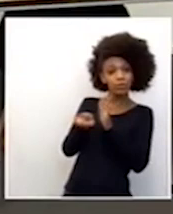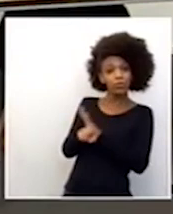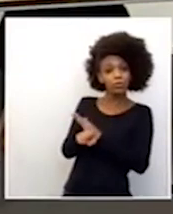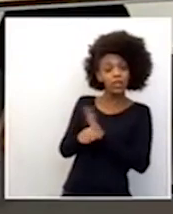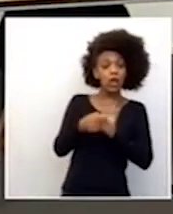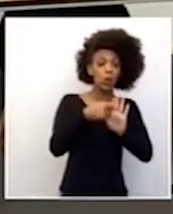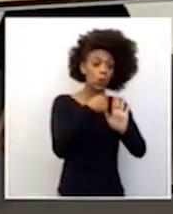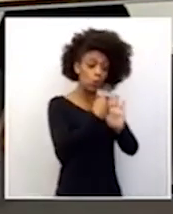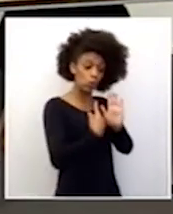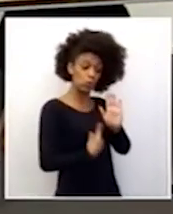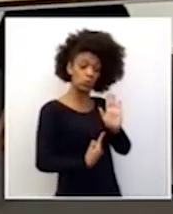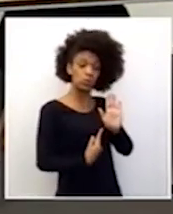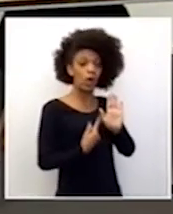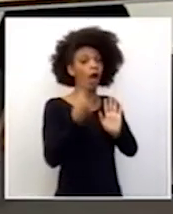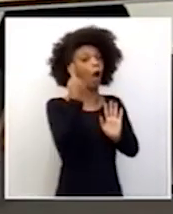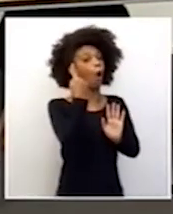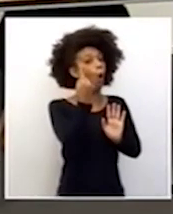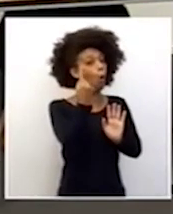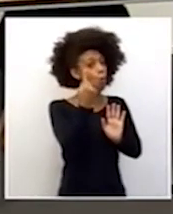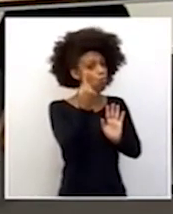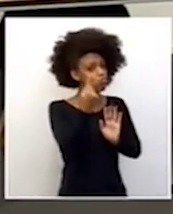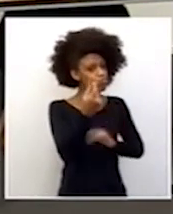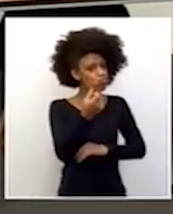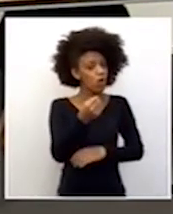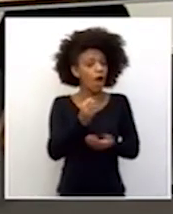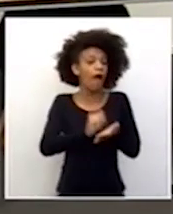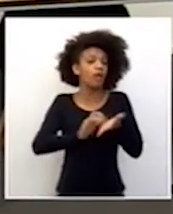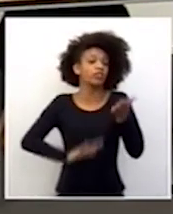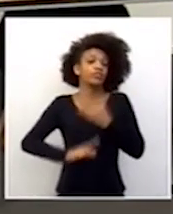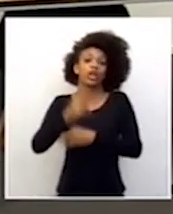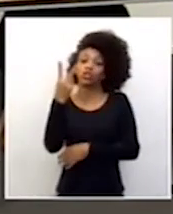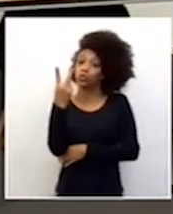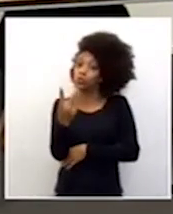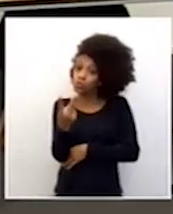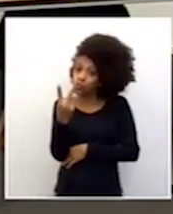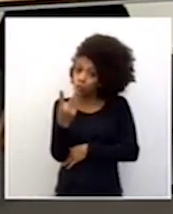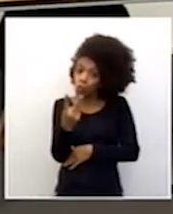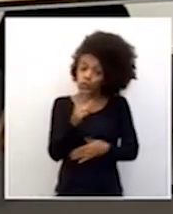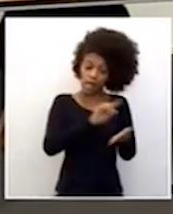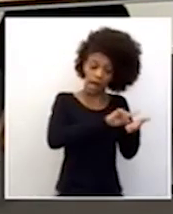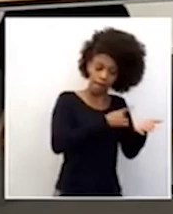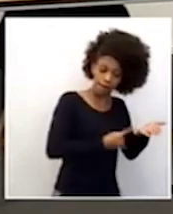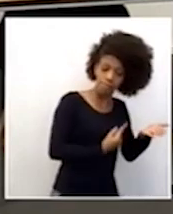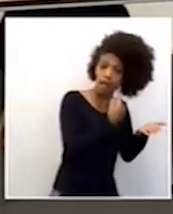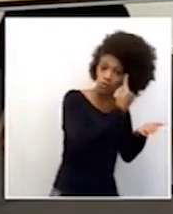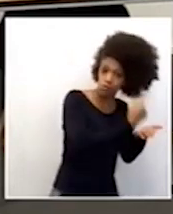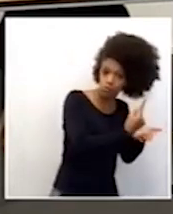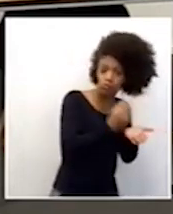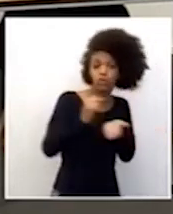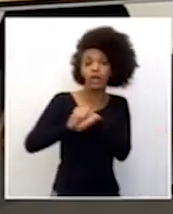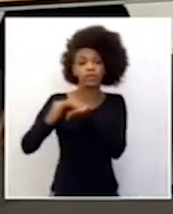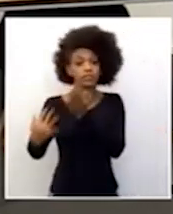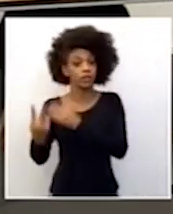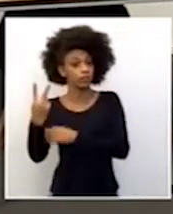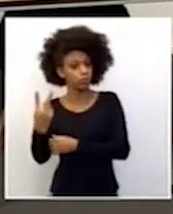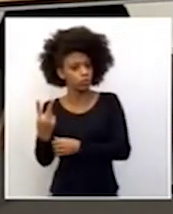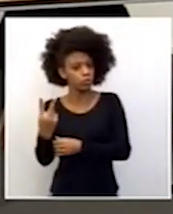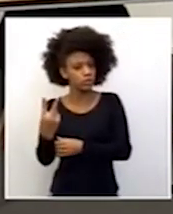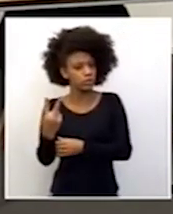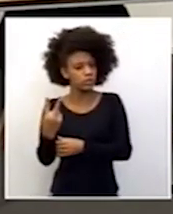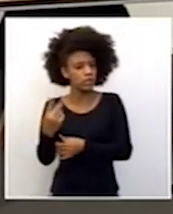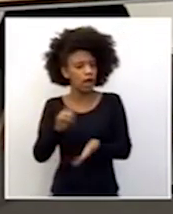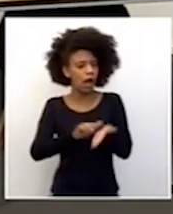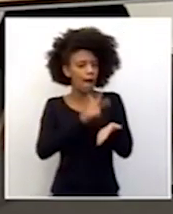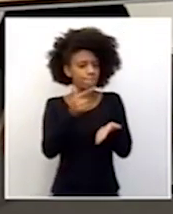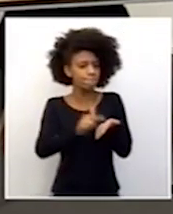caderno... No caderno 1. É a informação que a gente tem. É a atividade 2, né? Do caderno 1, é isso? Sim, atividade 2. Está lá pela página